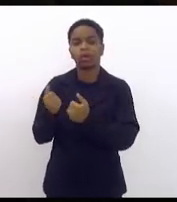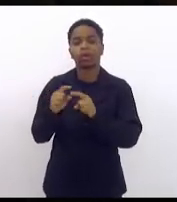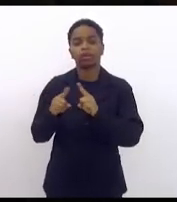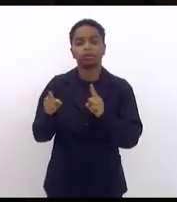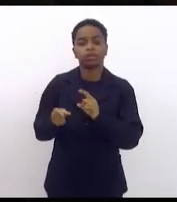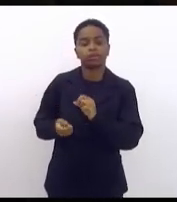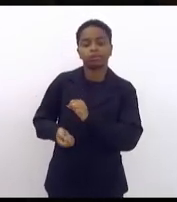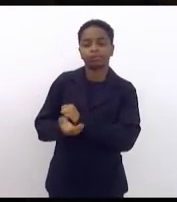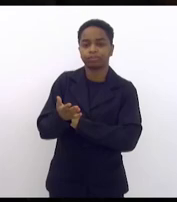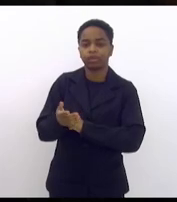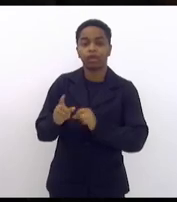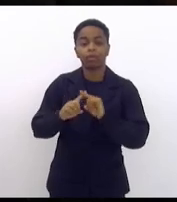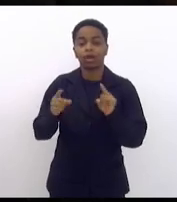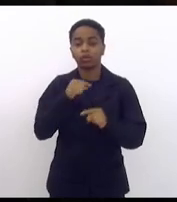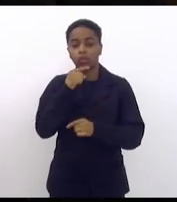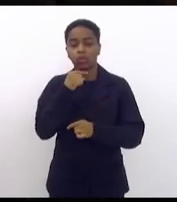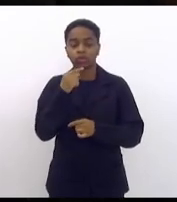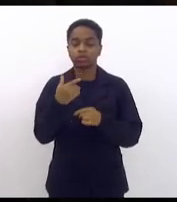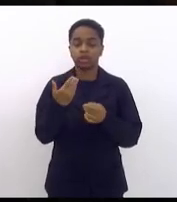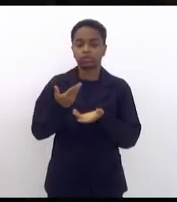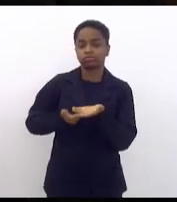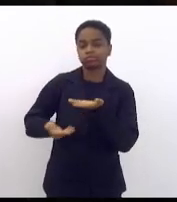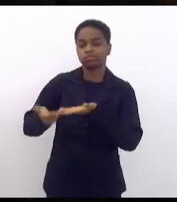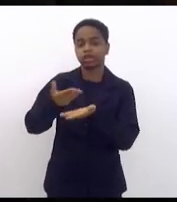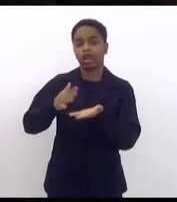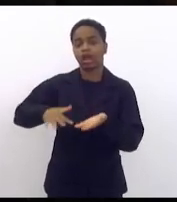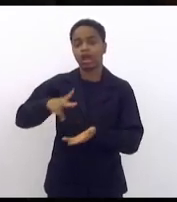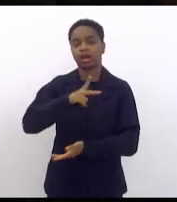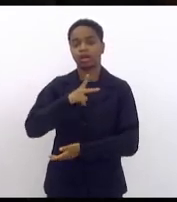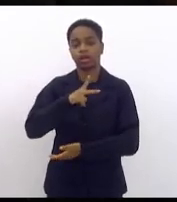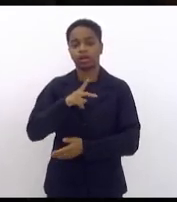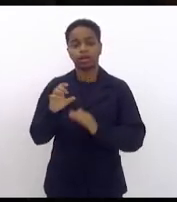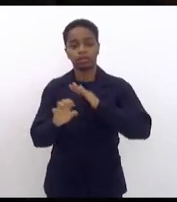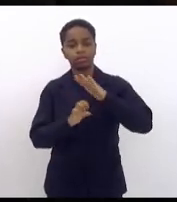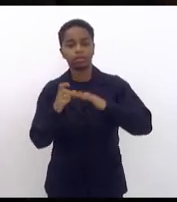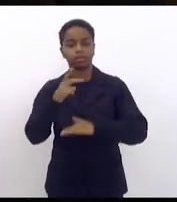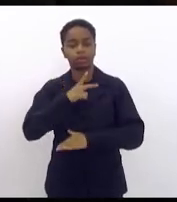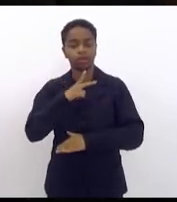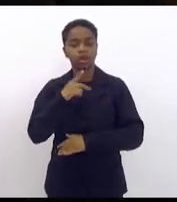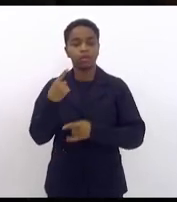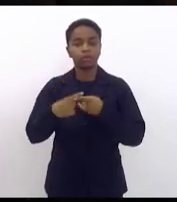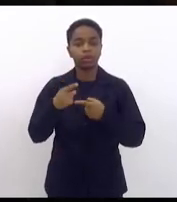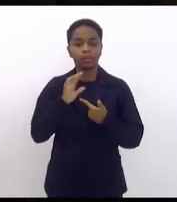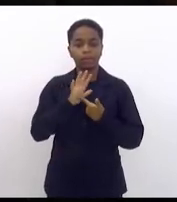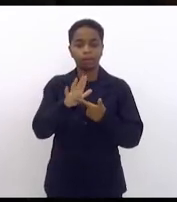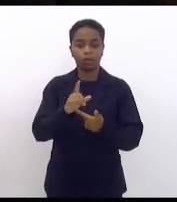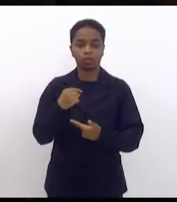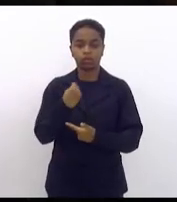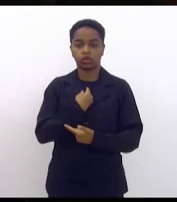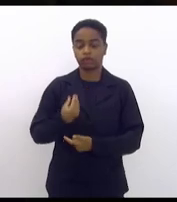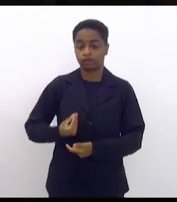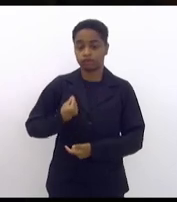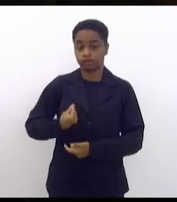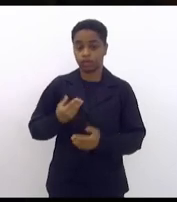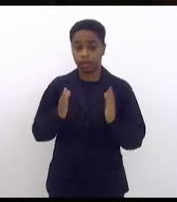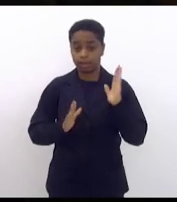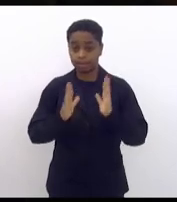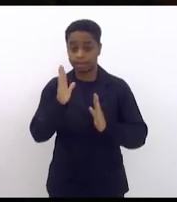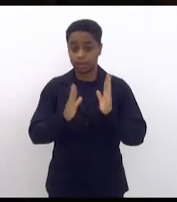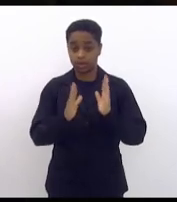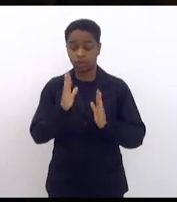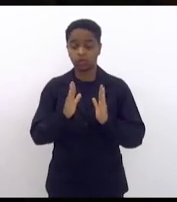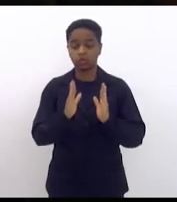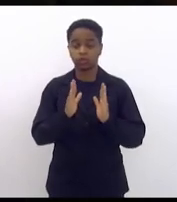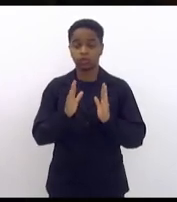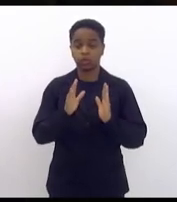diálogo com o setor privado para colocar que a gente está saindo de uma linha onde, de guerra fiscal no